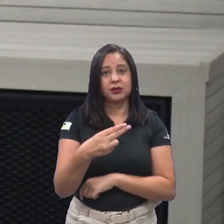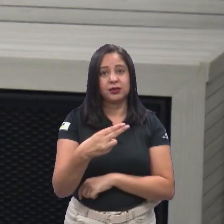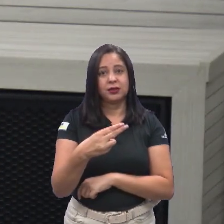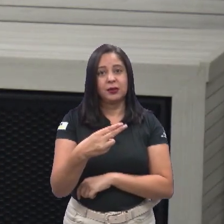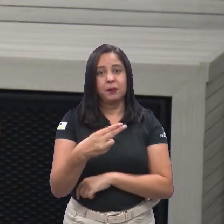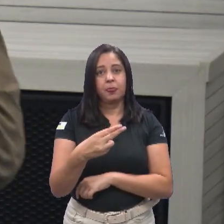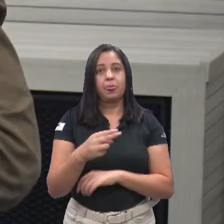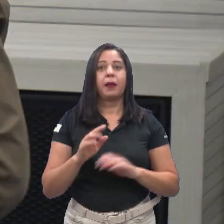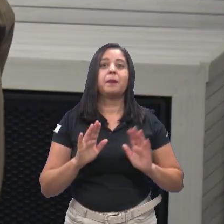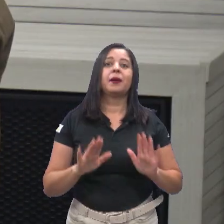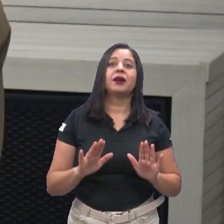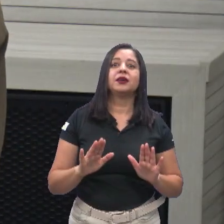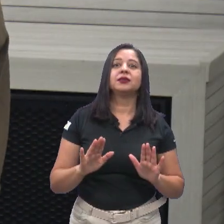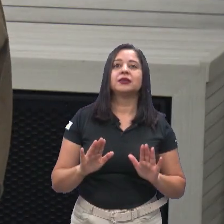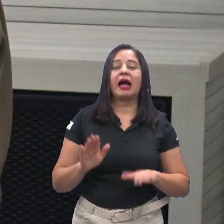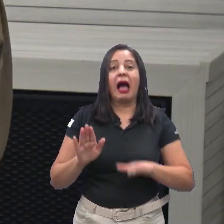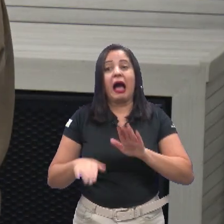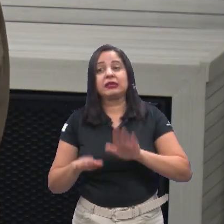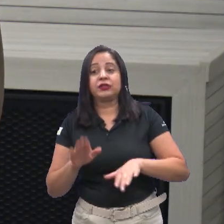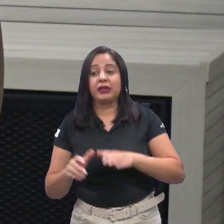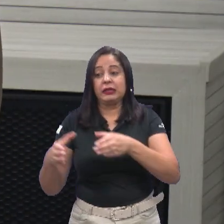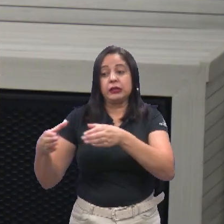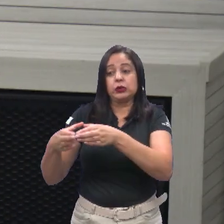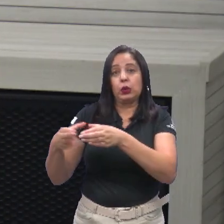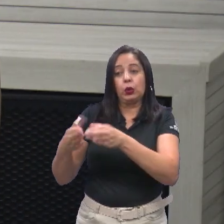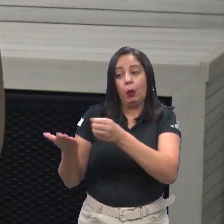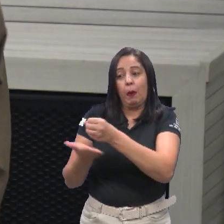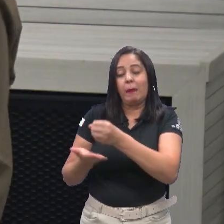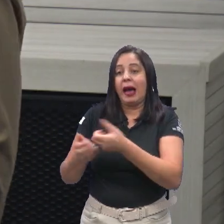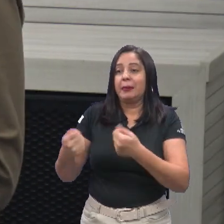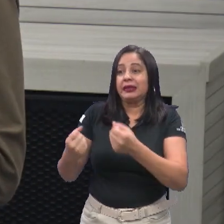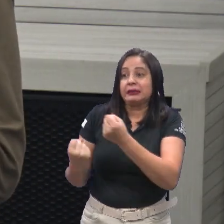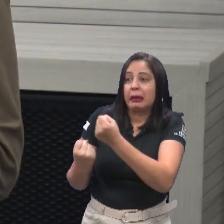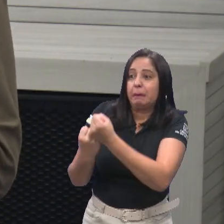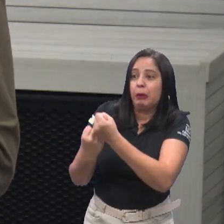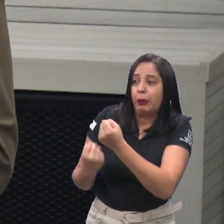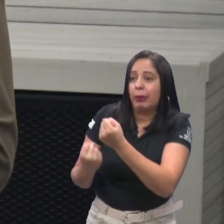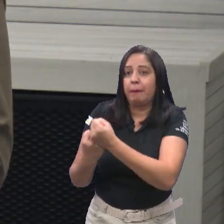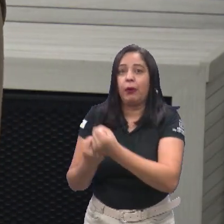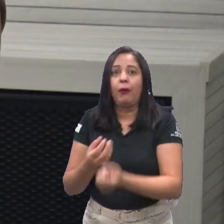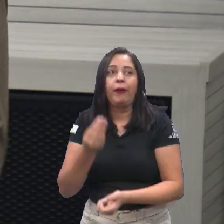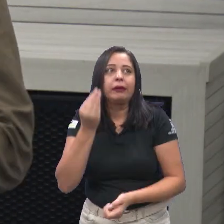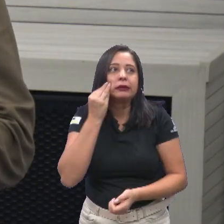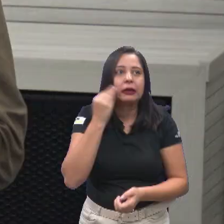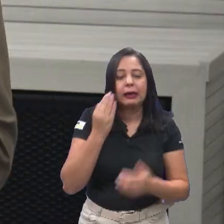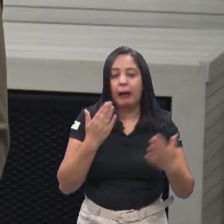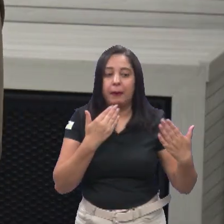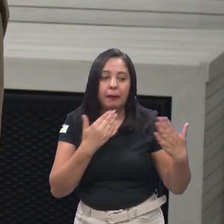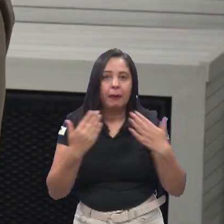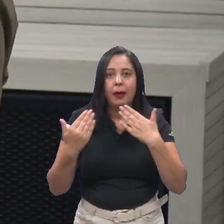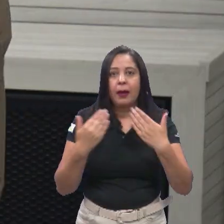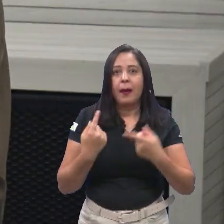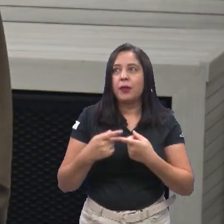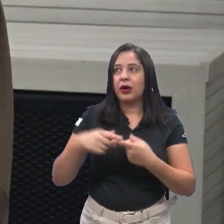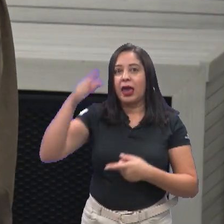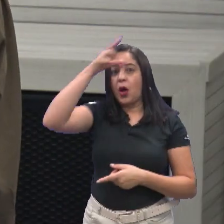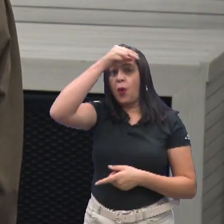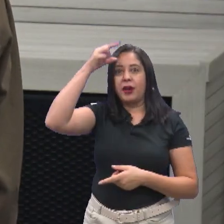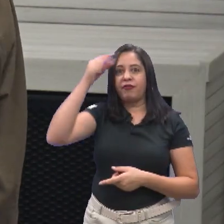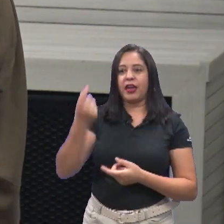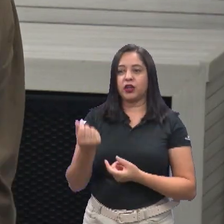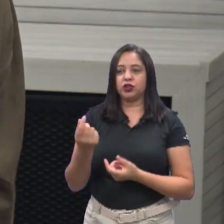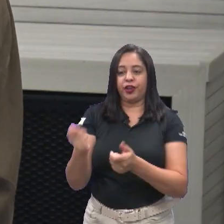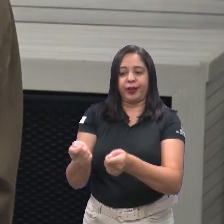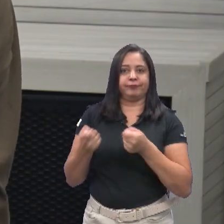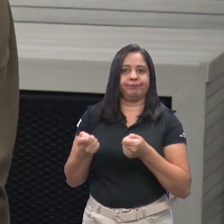base precisa apoiar inicialmente, depois ver, conversa para tentar retomar aquilo, porque o prefeito está economizando da onde não deveria,